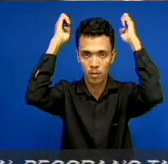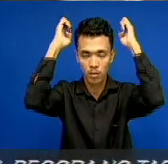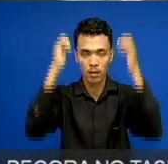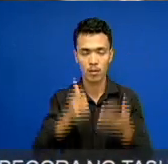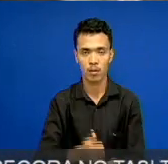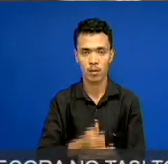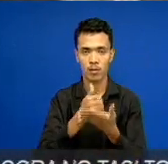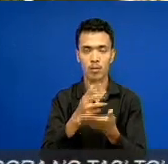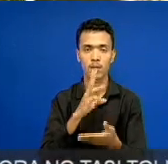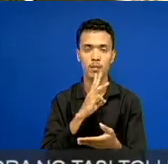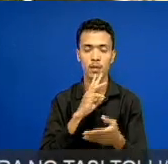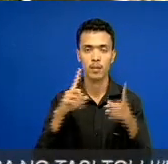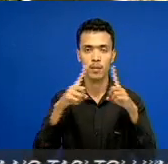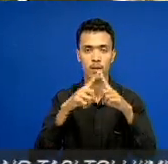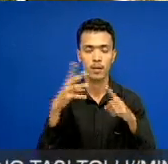kam beba.